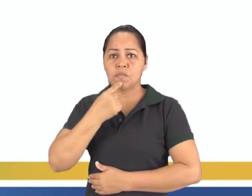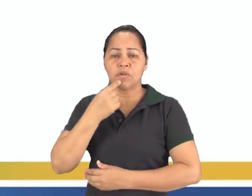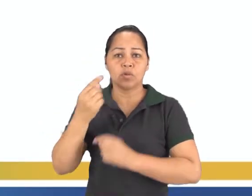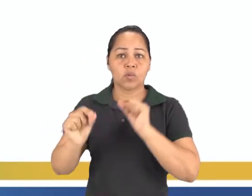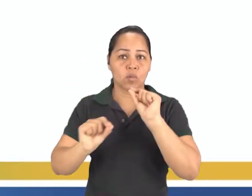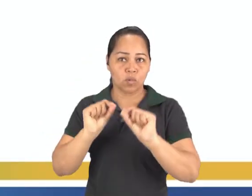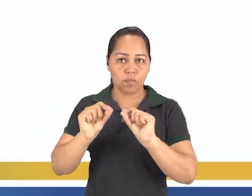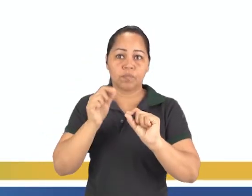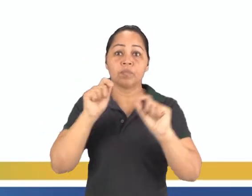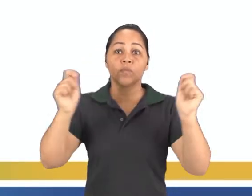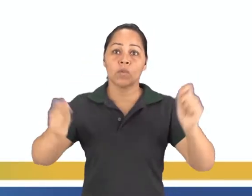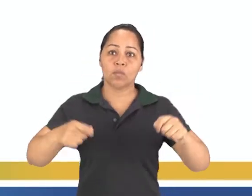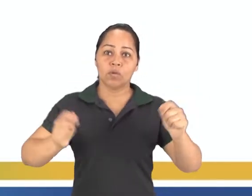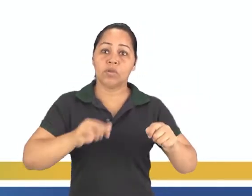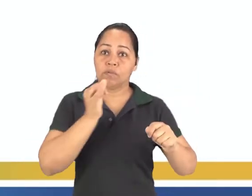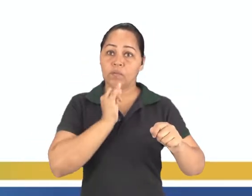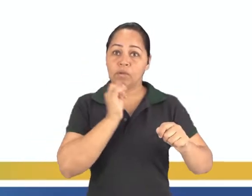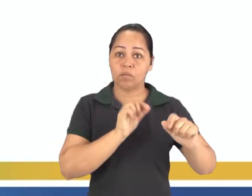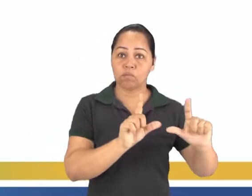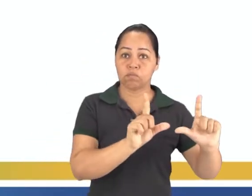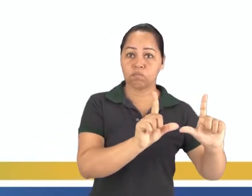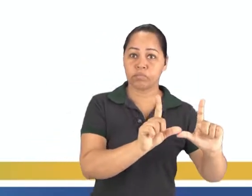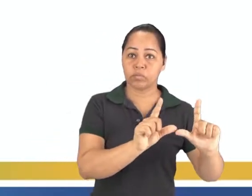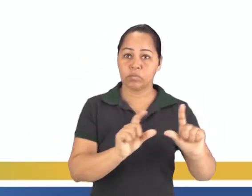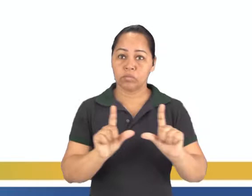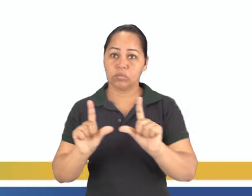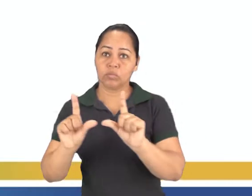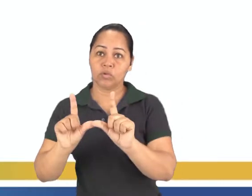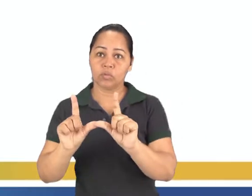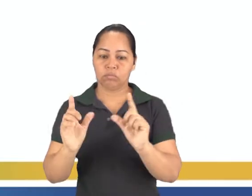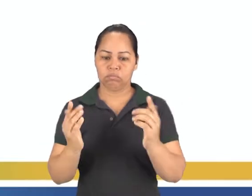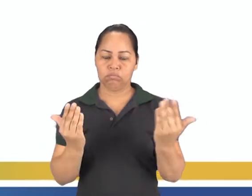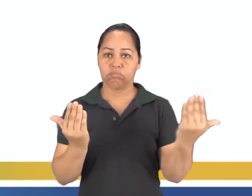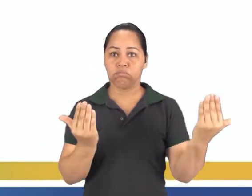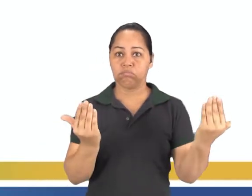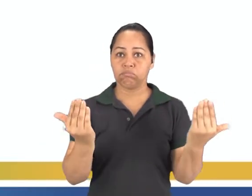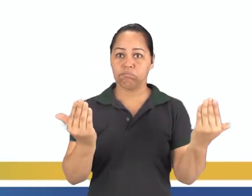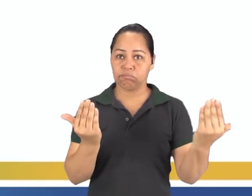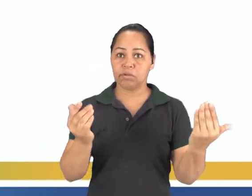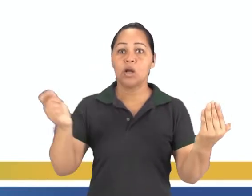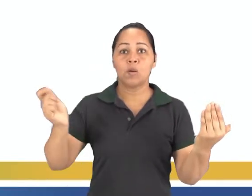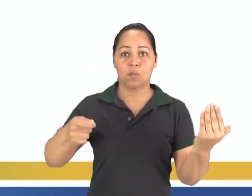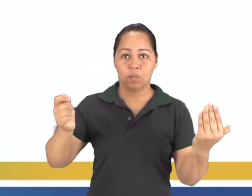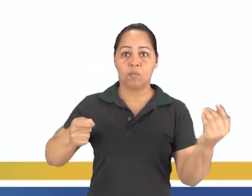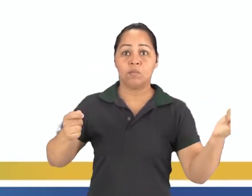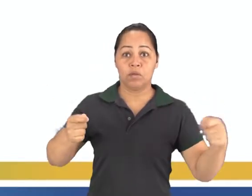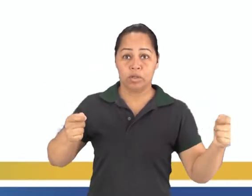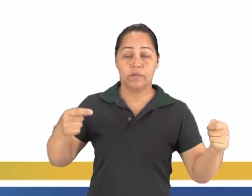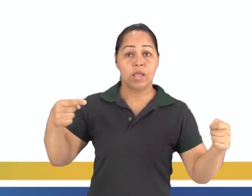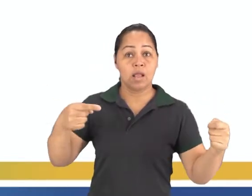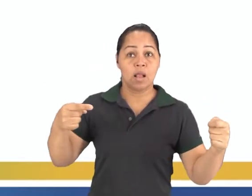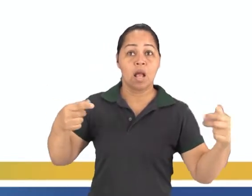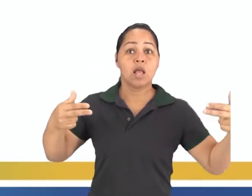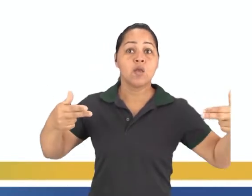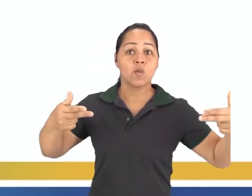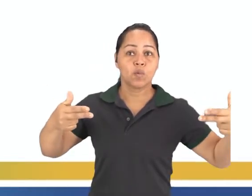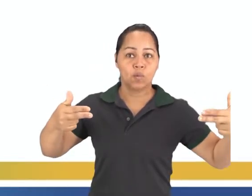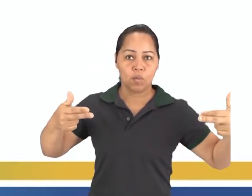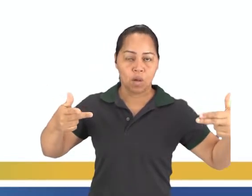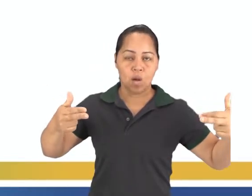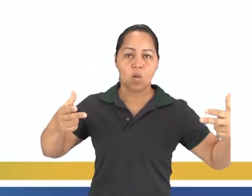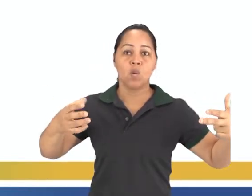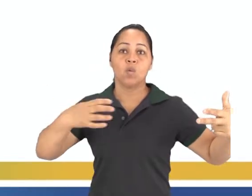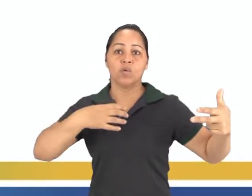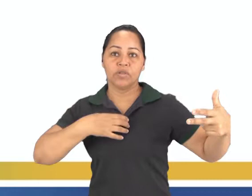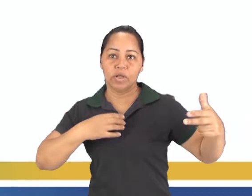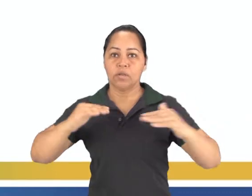sobrepostas, é possível verificar a correspondência entre as medidas de lados e ângulos e a manutenção da forma e